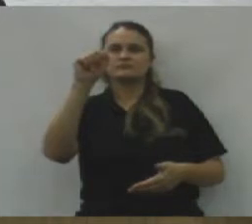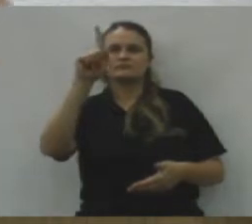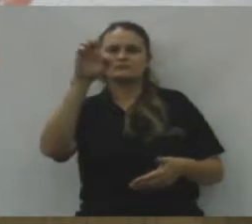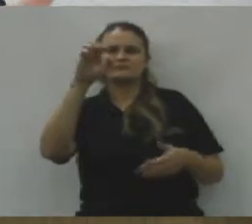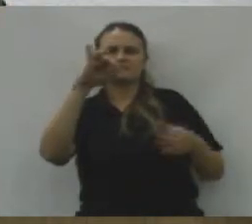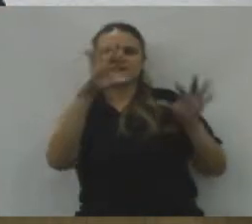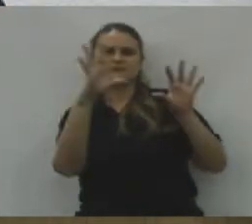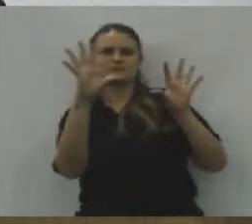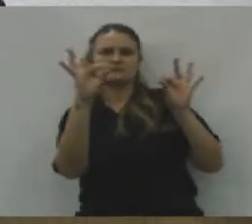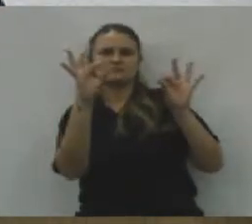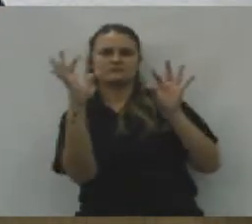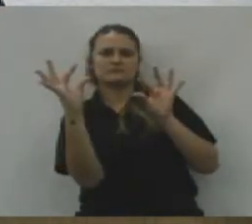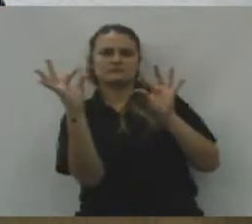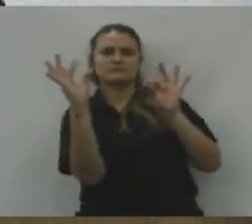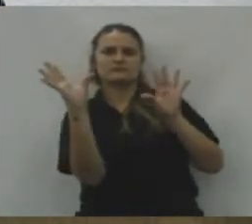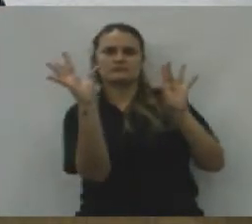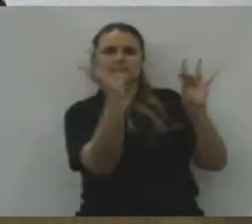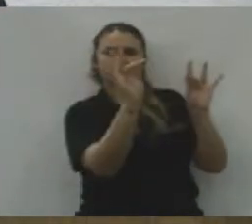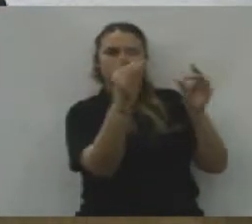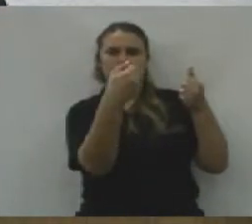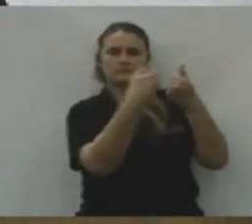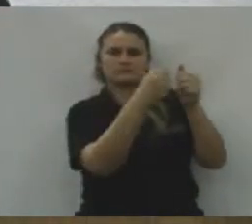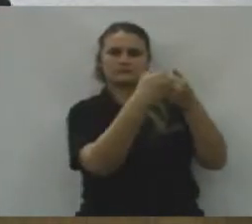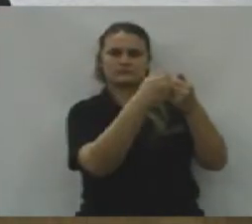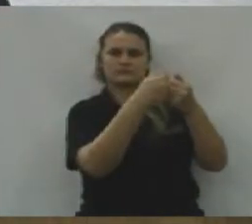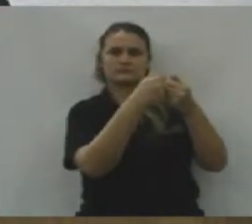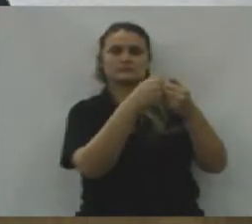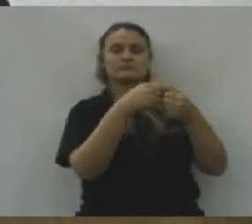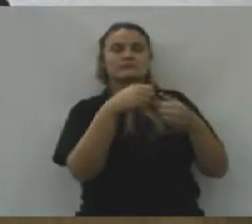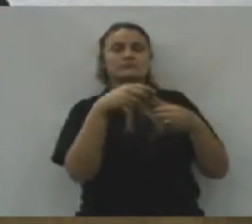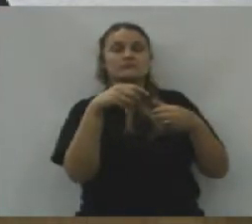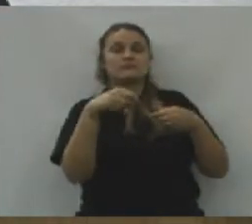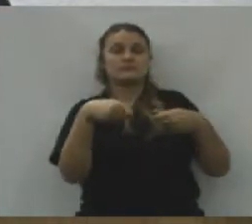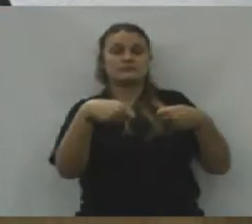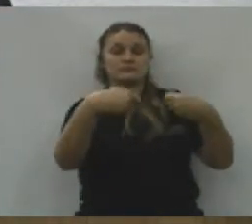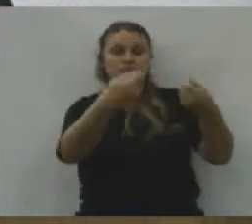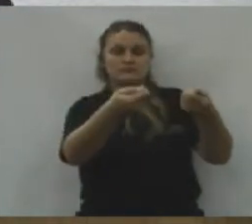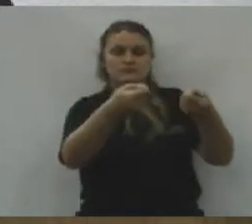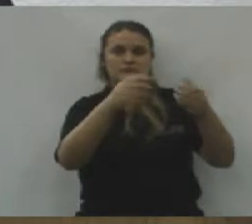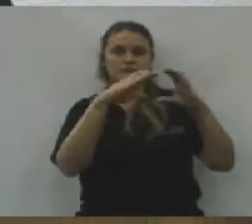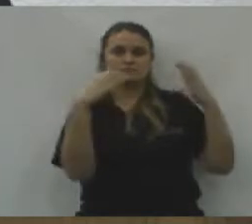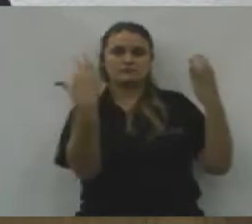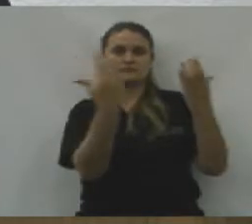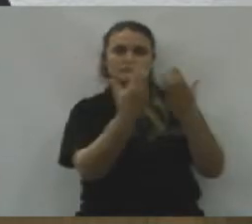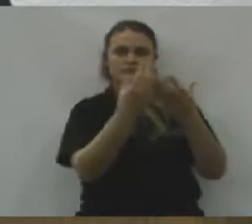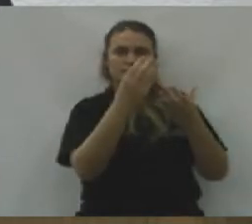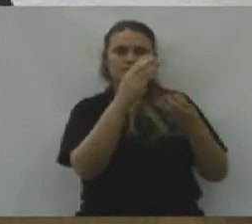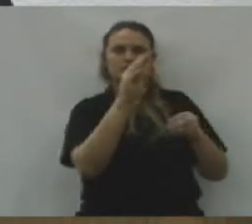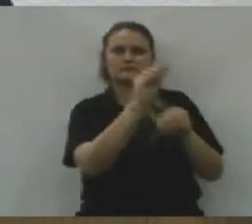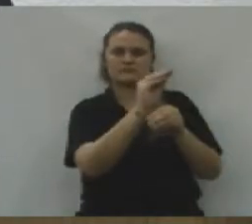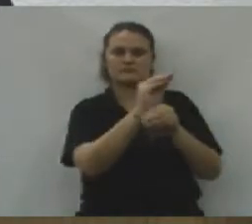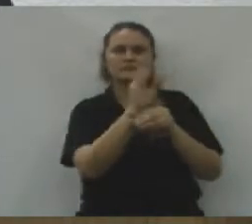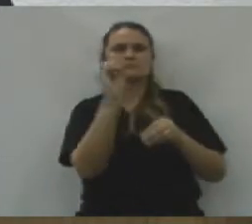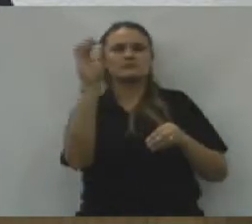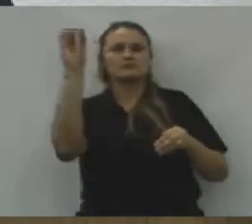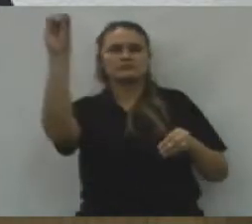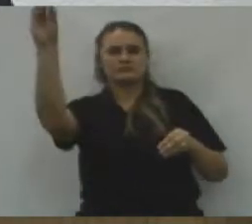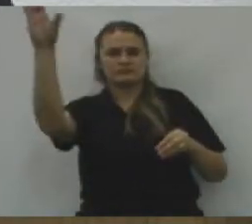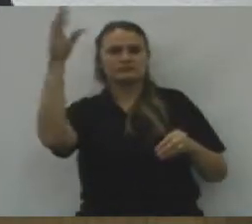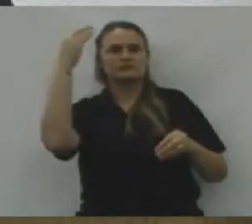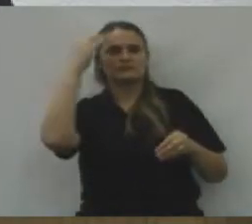que me comentaram, que a entrega desse ônibus para a comunidade, para o uso do TFD, que é o tratamento fora do município,